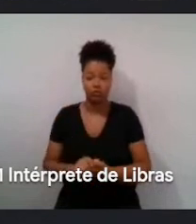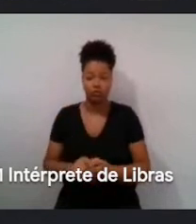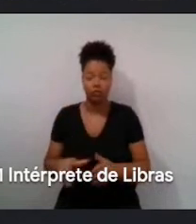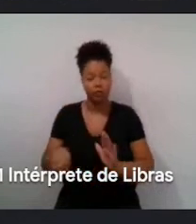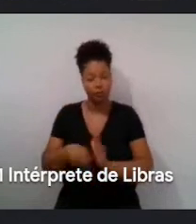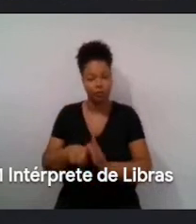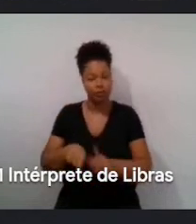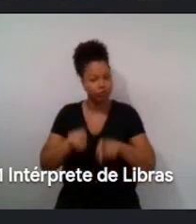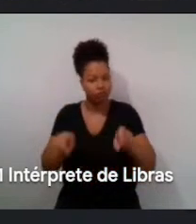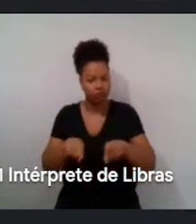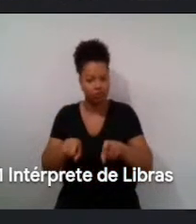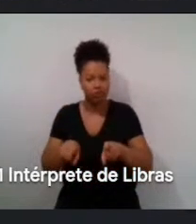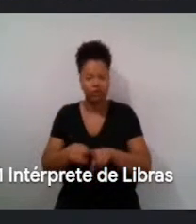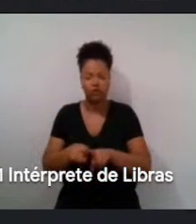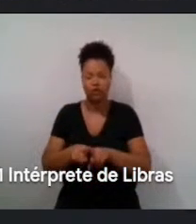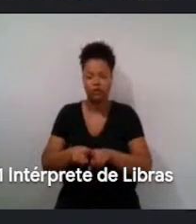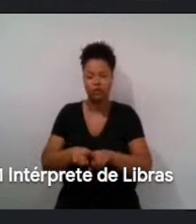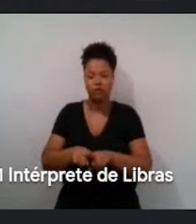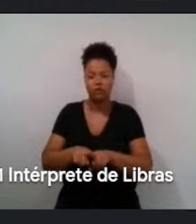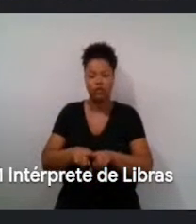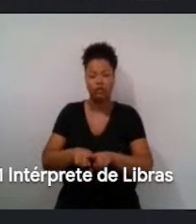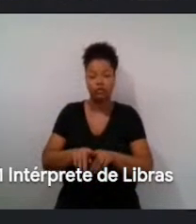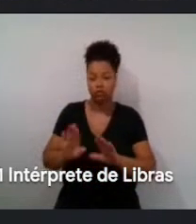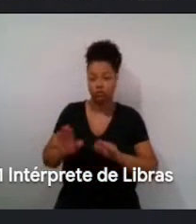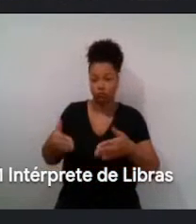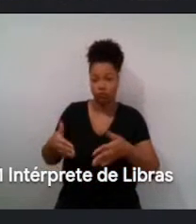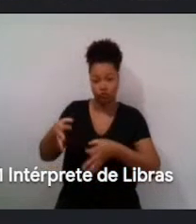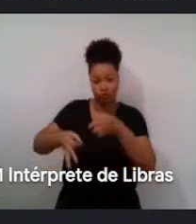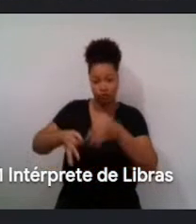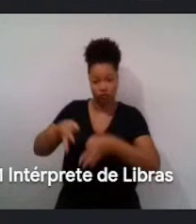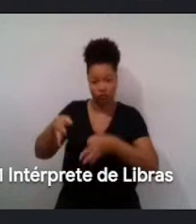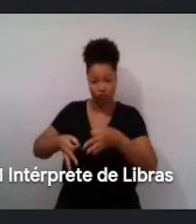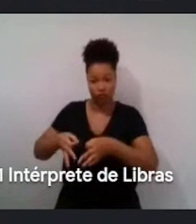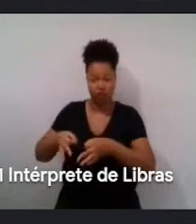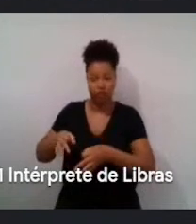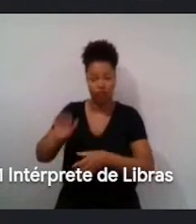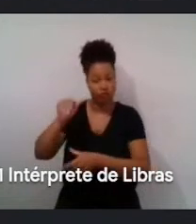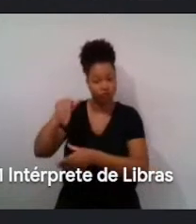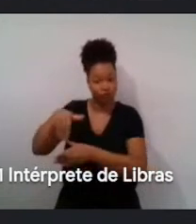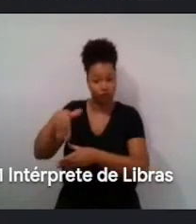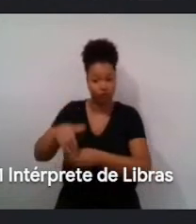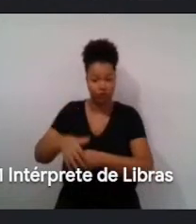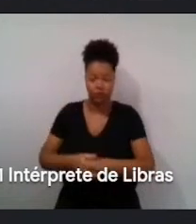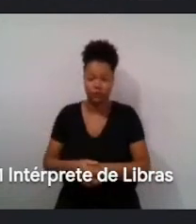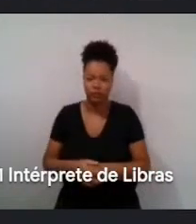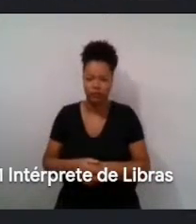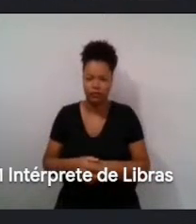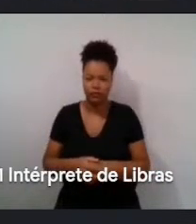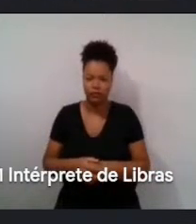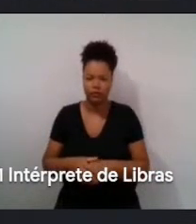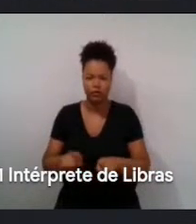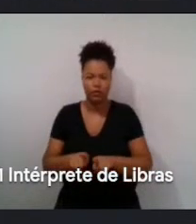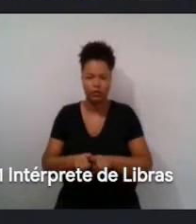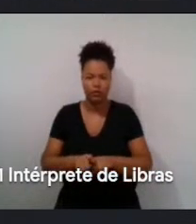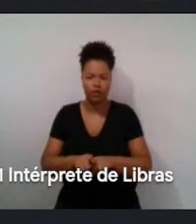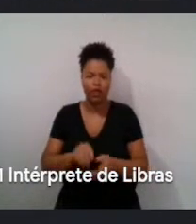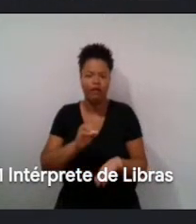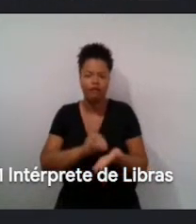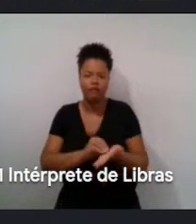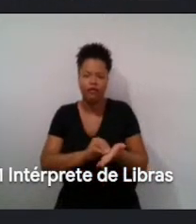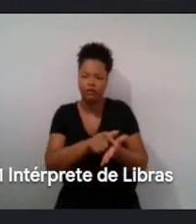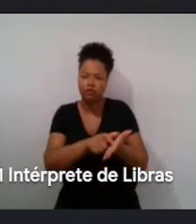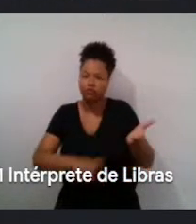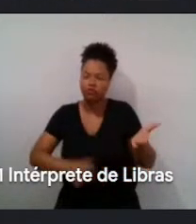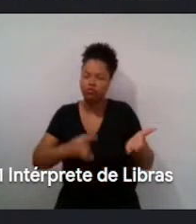Eleitoral. Assim sendo, apesar da inércia do recorrente em apresentar os extratos bancários, os